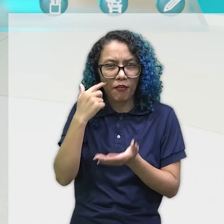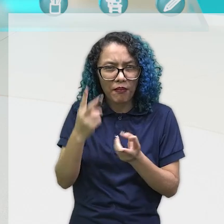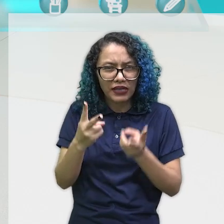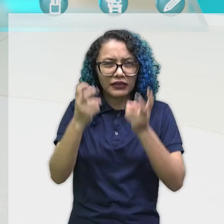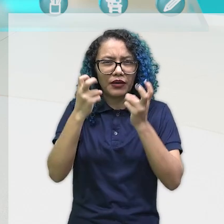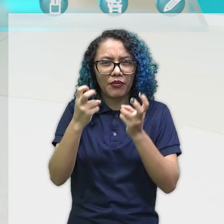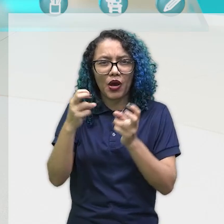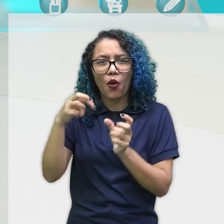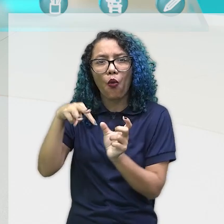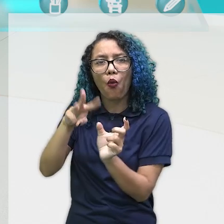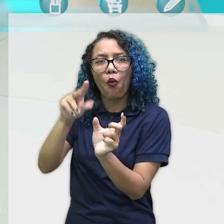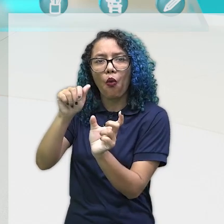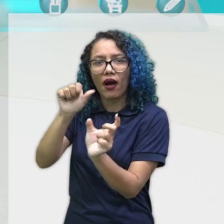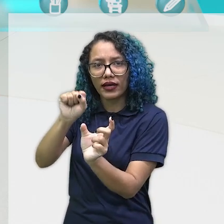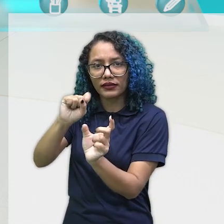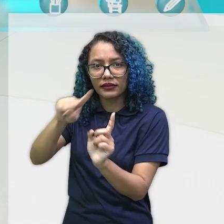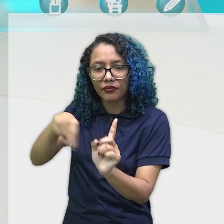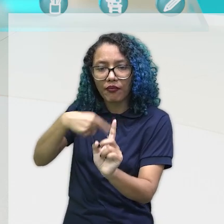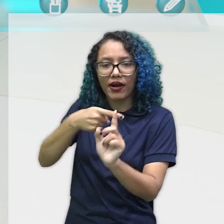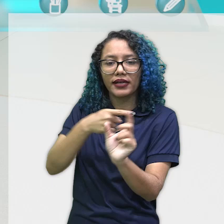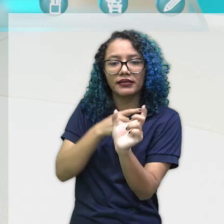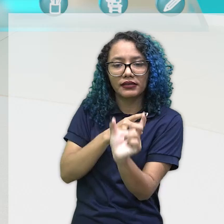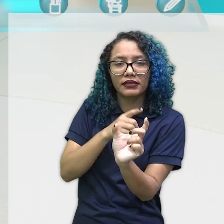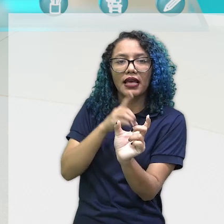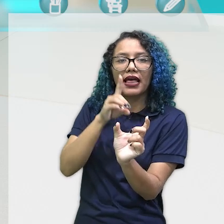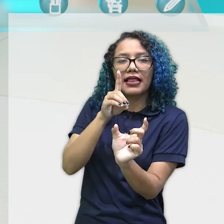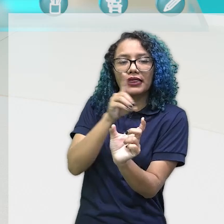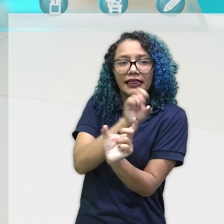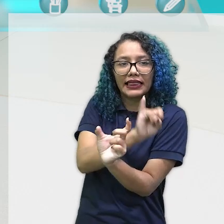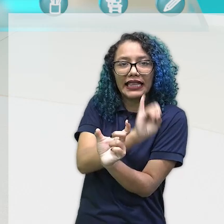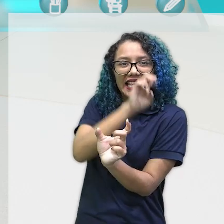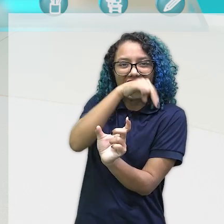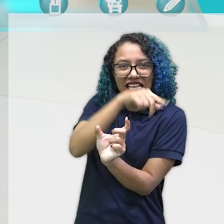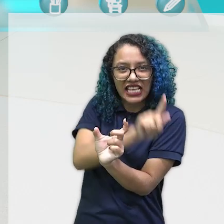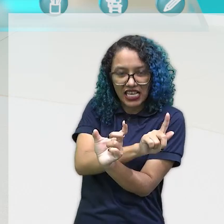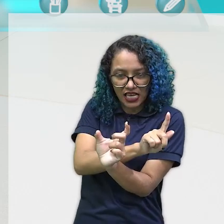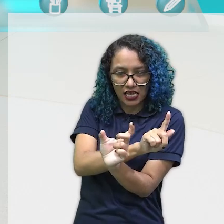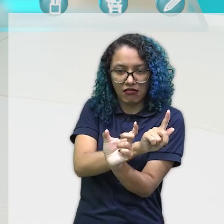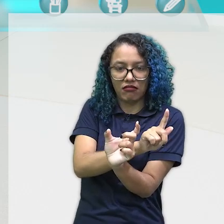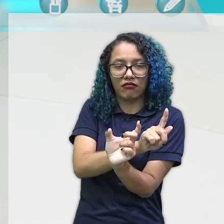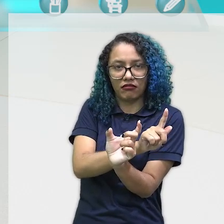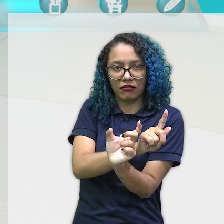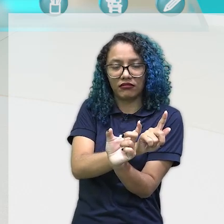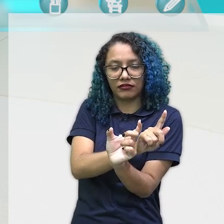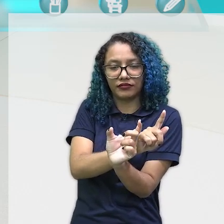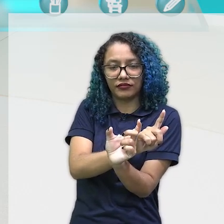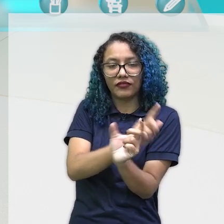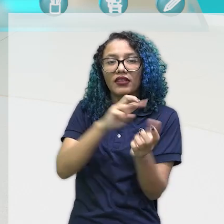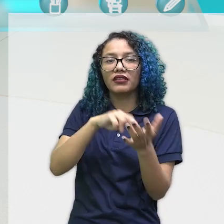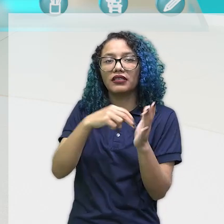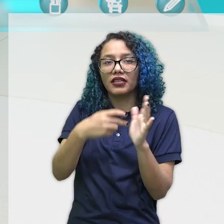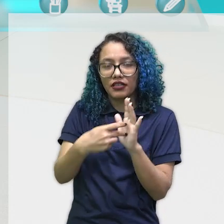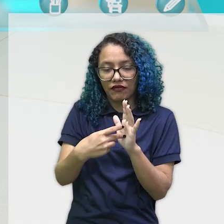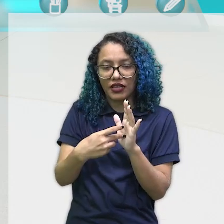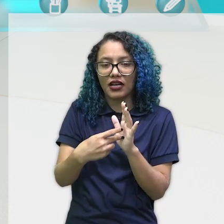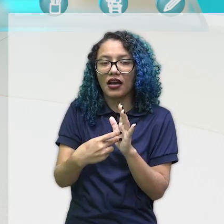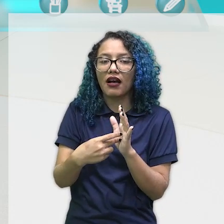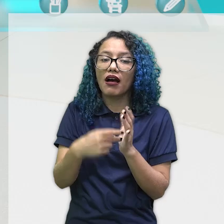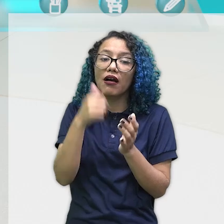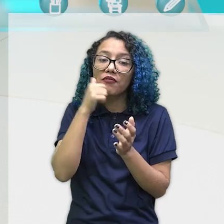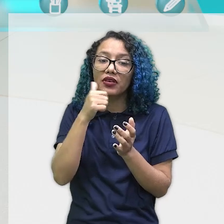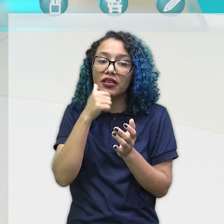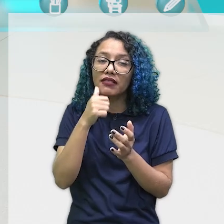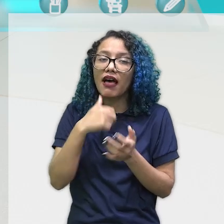dancing. Dancing quer dizer que a Potira estava dançando. Podia ser were,